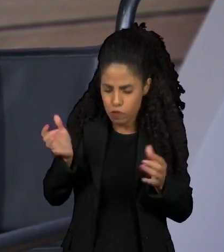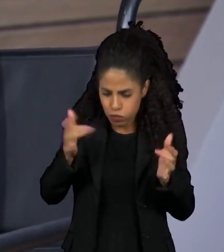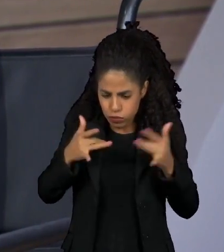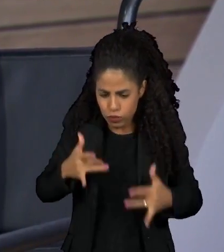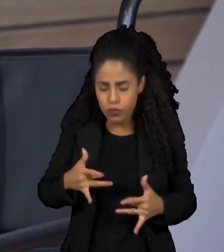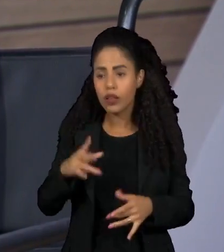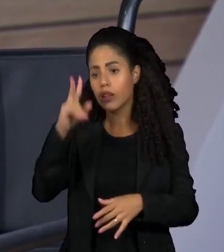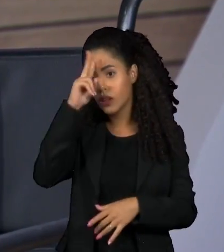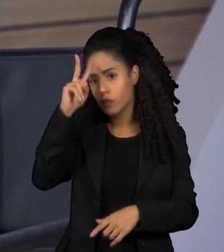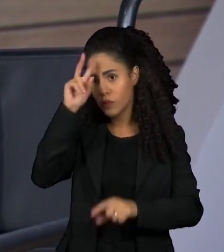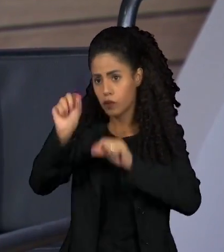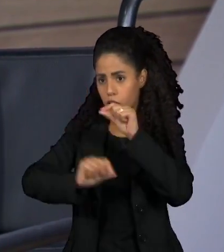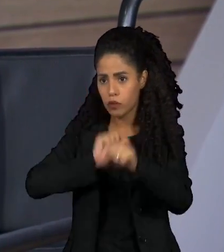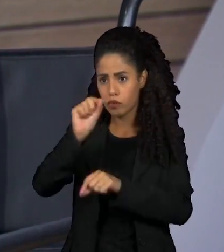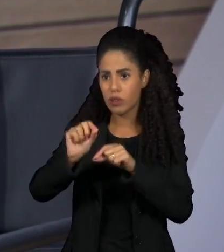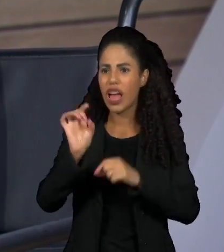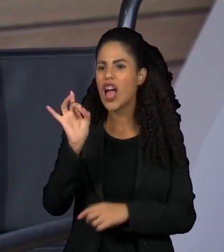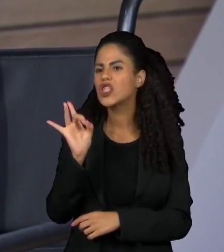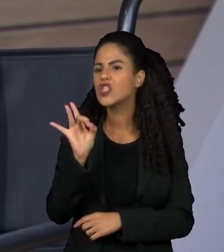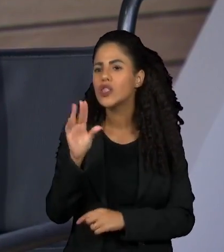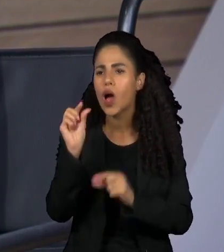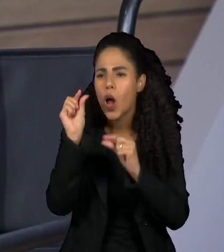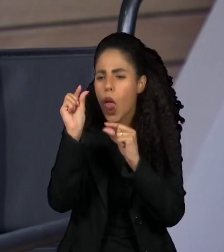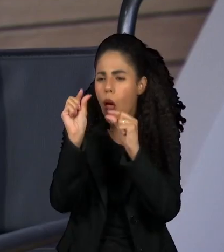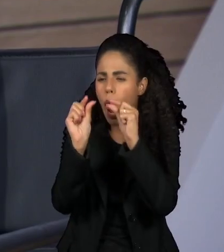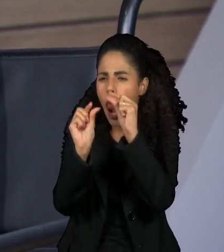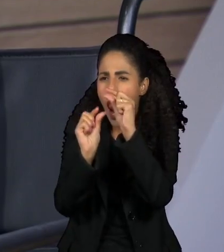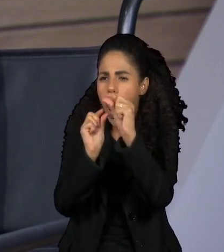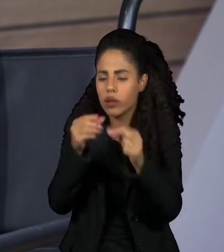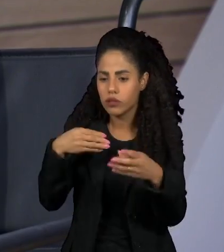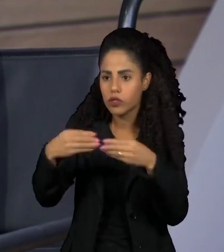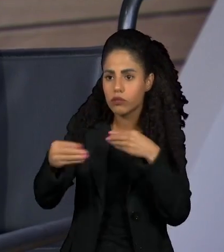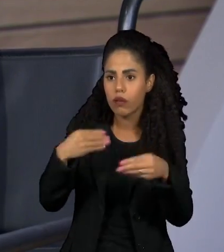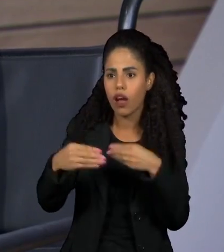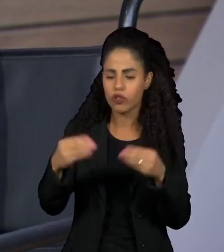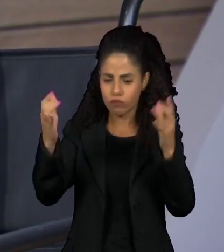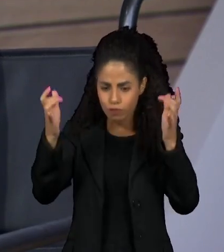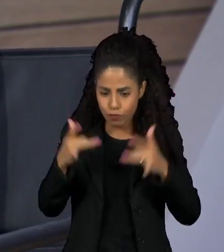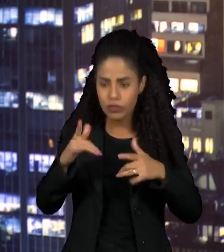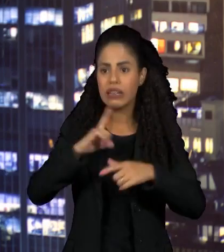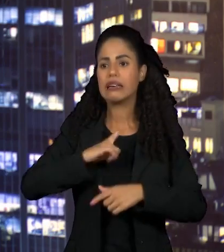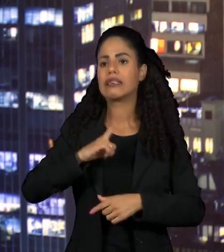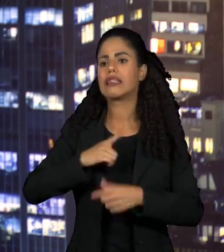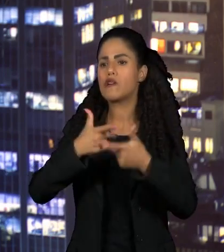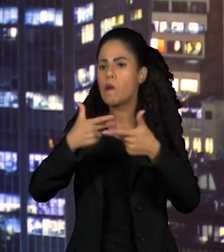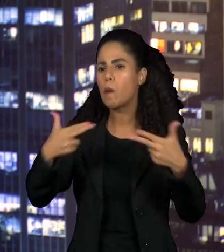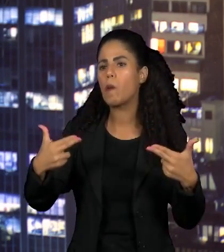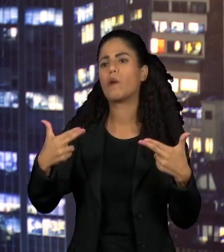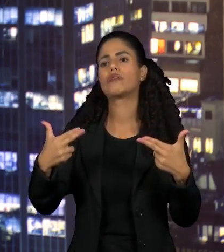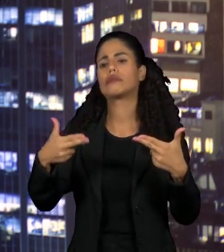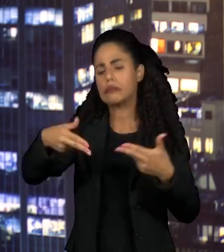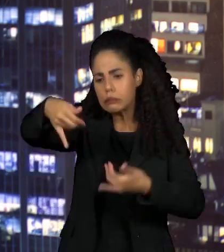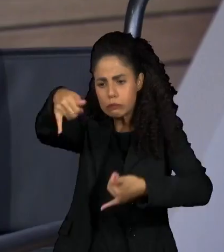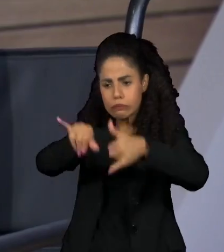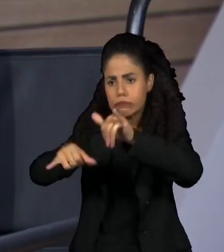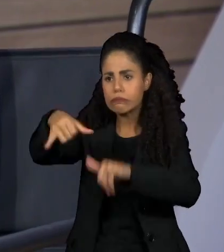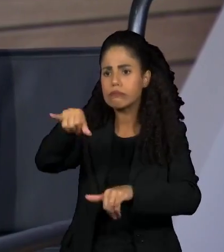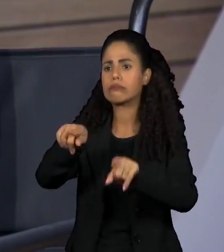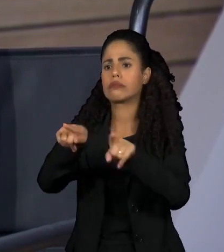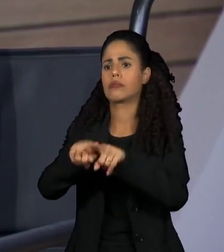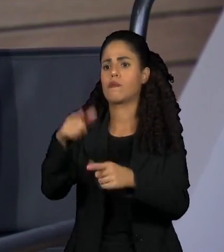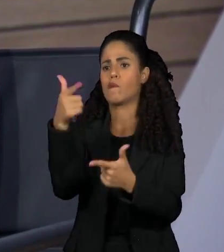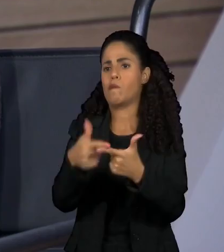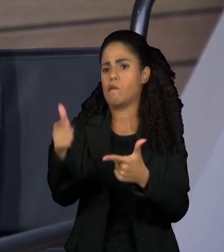que o microplástico não é só o plástico, a gente tem todos os aditivos que tem dentro do plástico, que é um outro problema